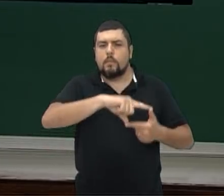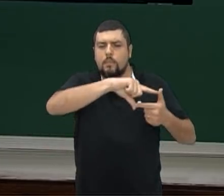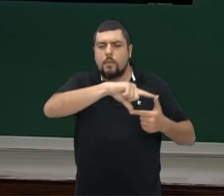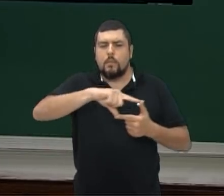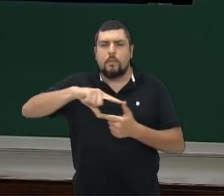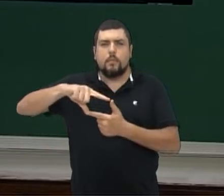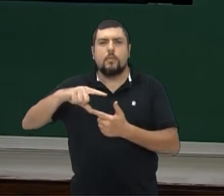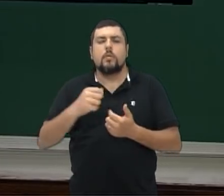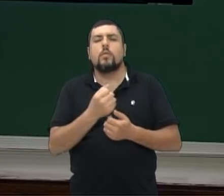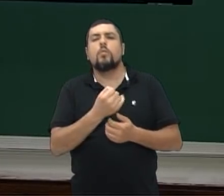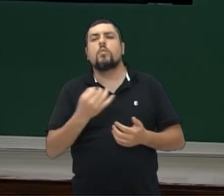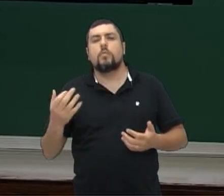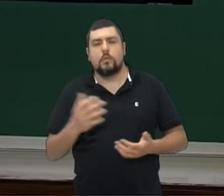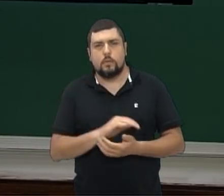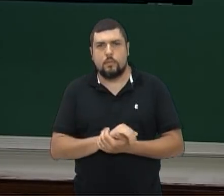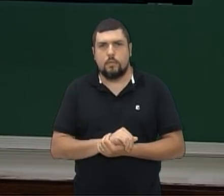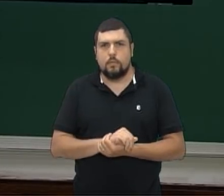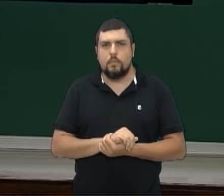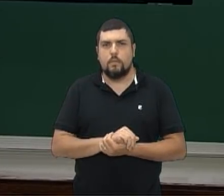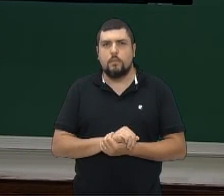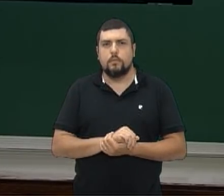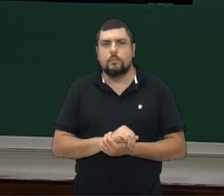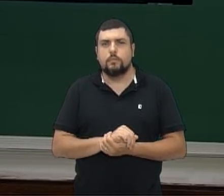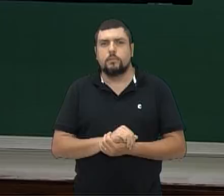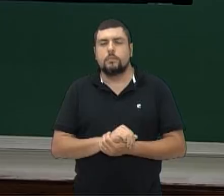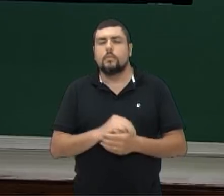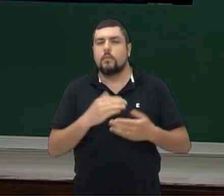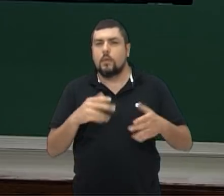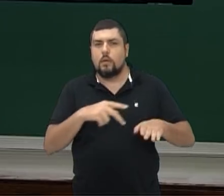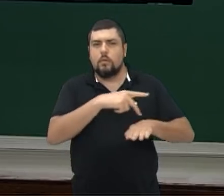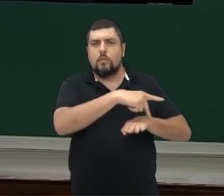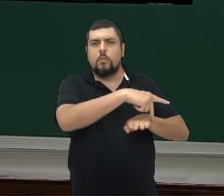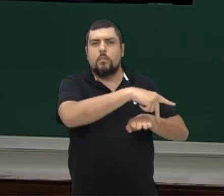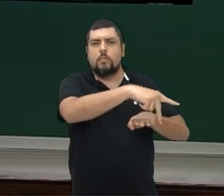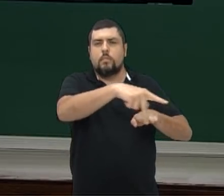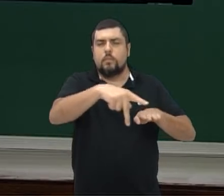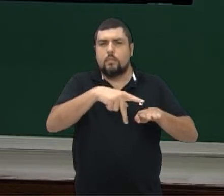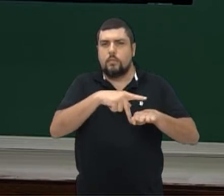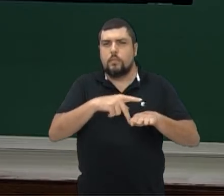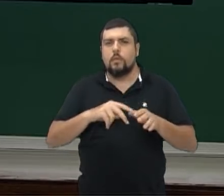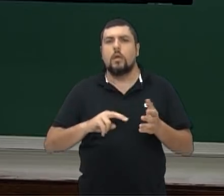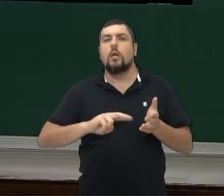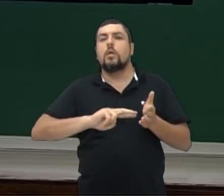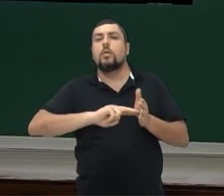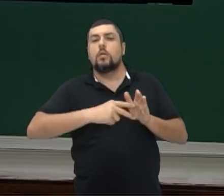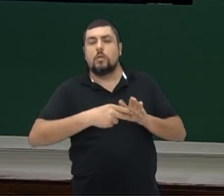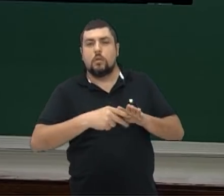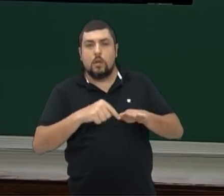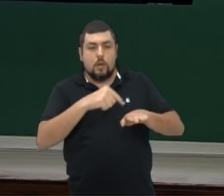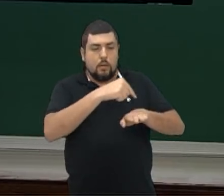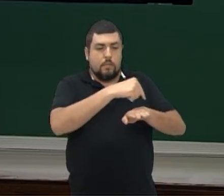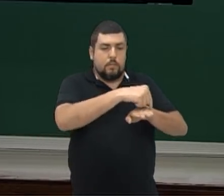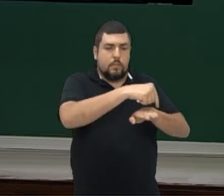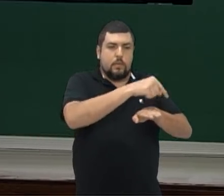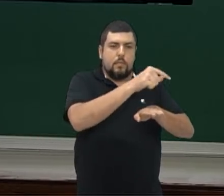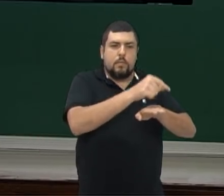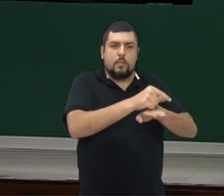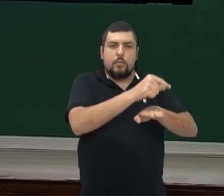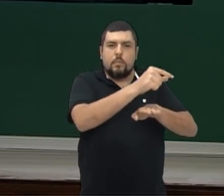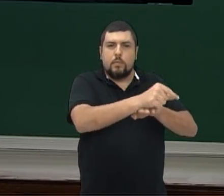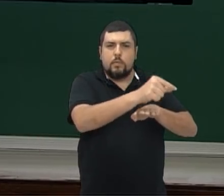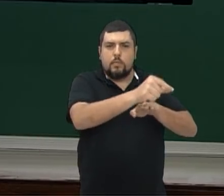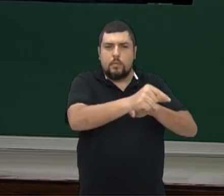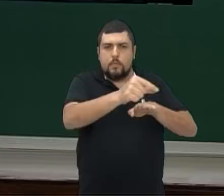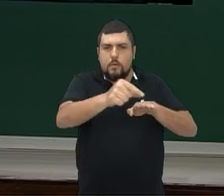Vamos recordar ali o conceito de perímetro. Cada risquinho desse aqui que